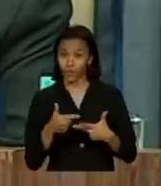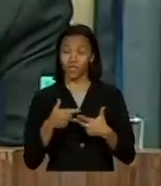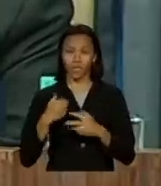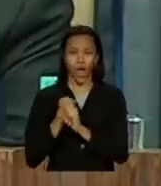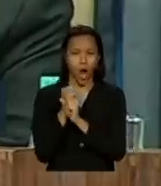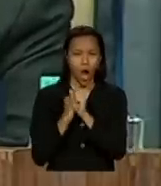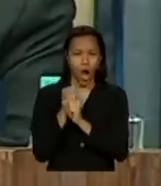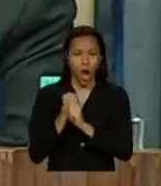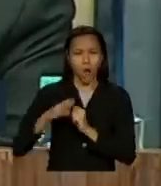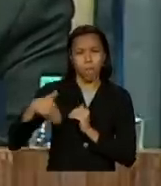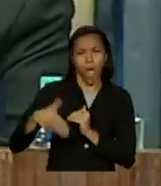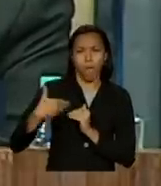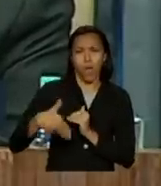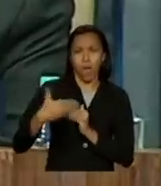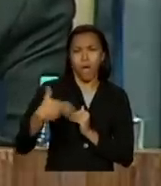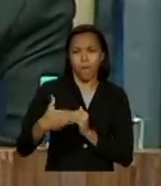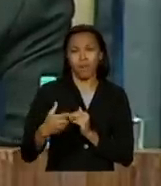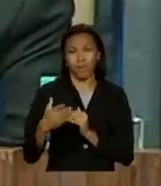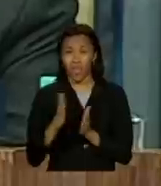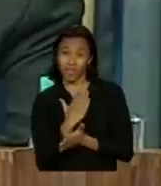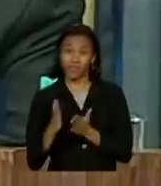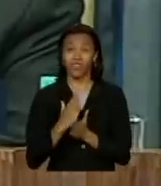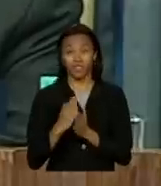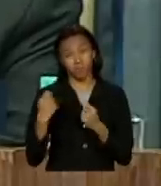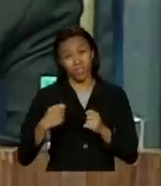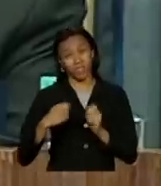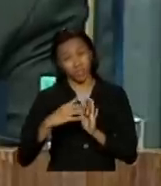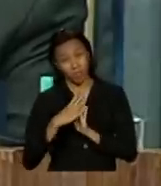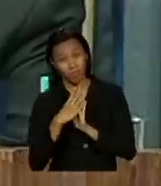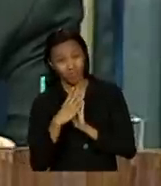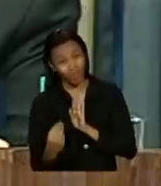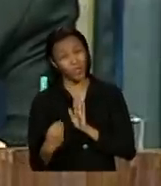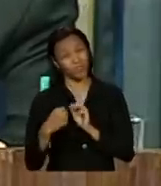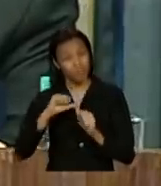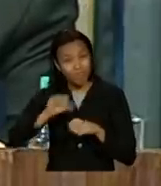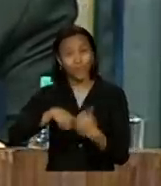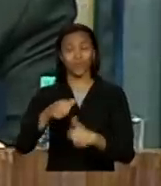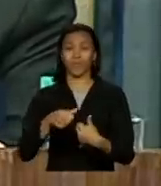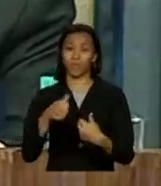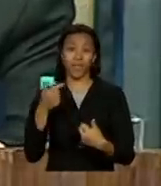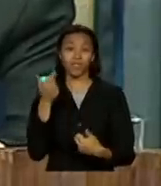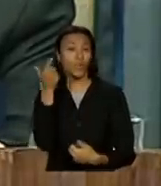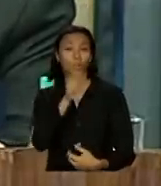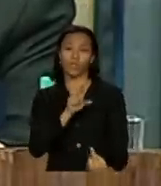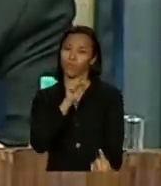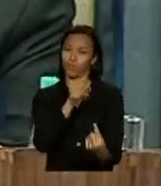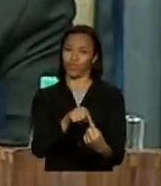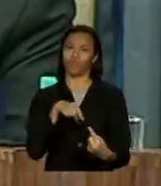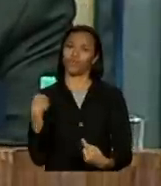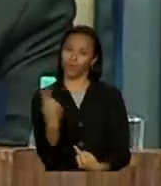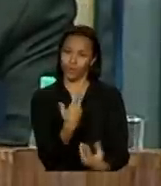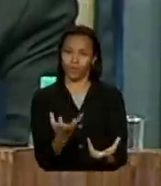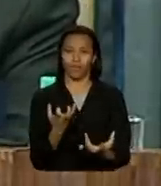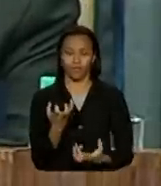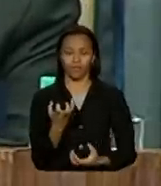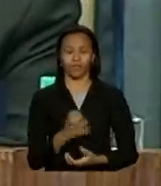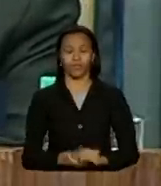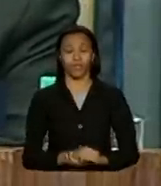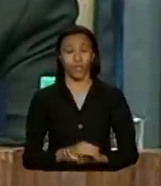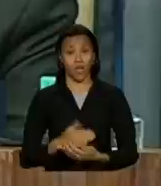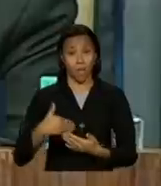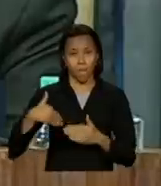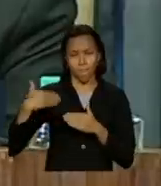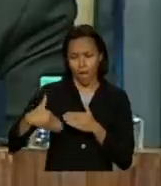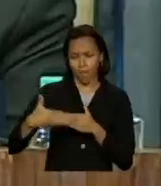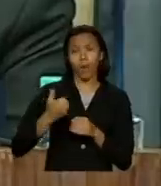longo do tempo até porque nem sempre elas são funcionais aos objetivos que nós desejamos ao longo desses 9